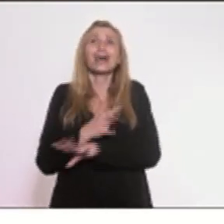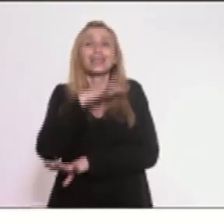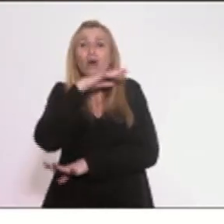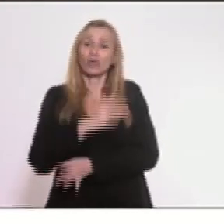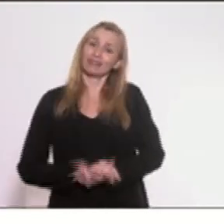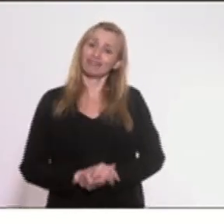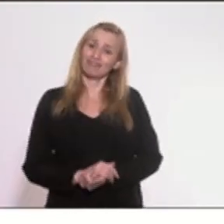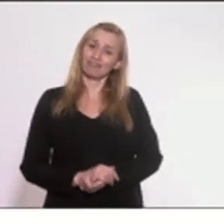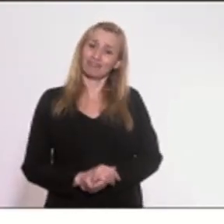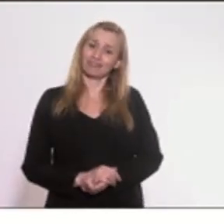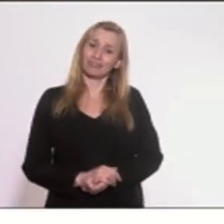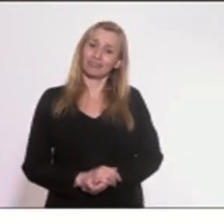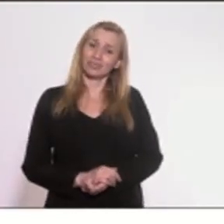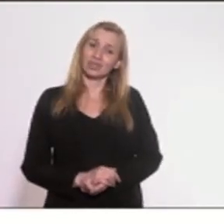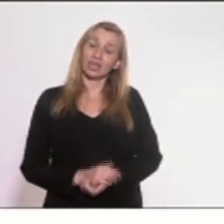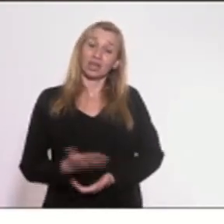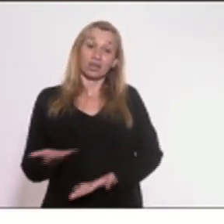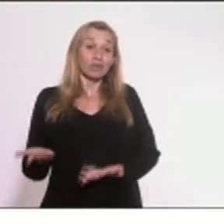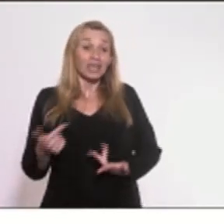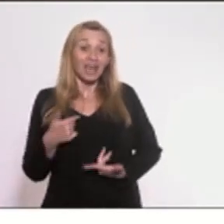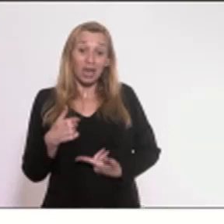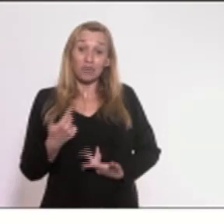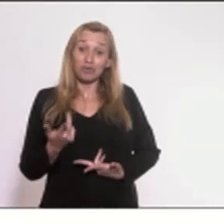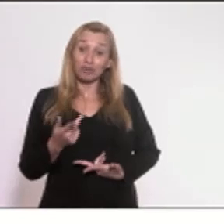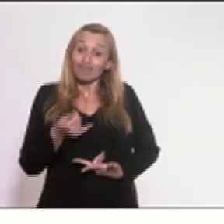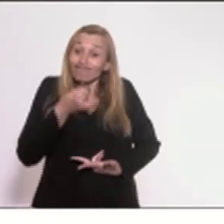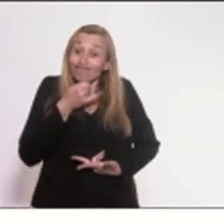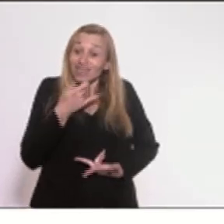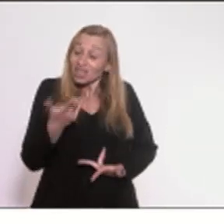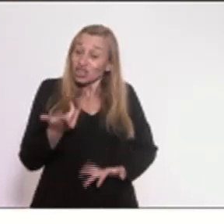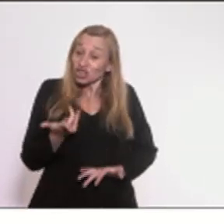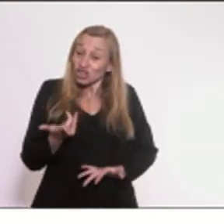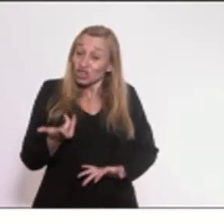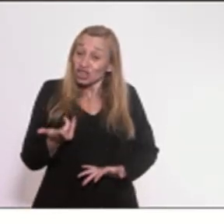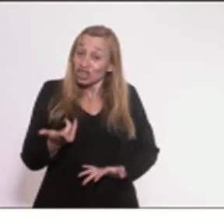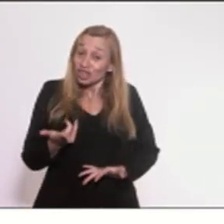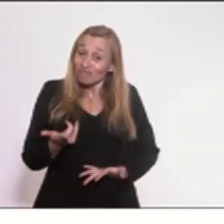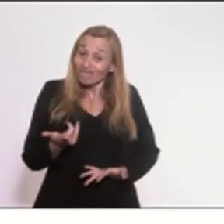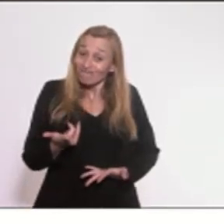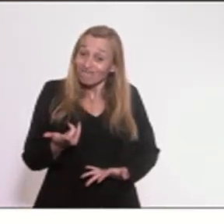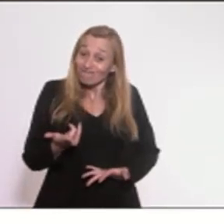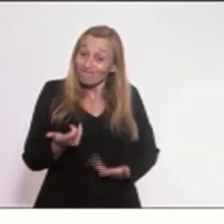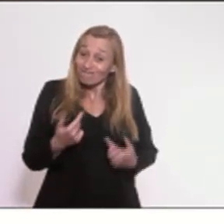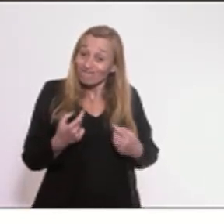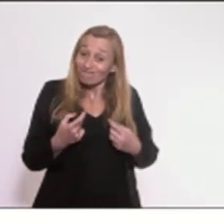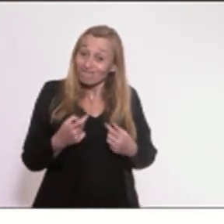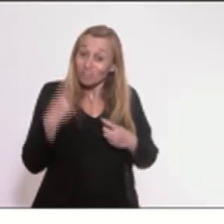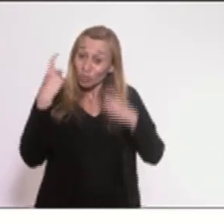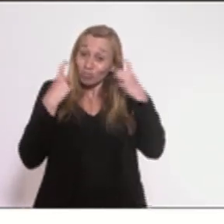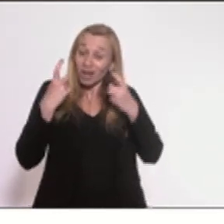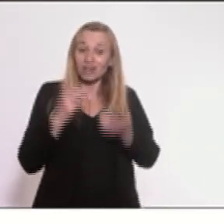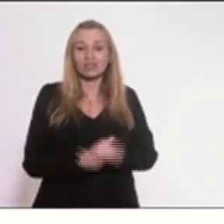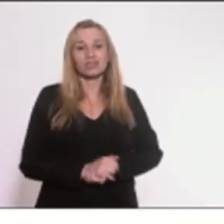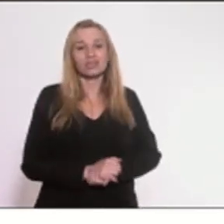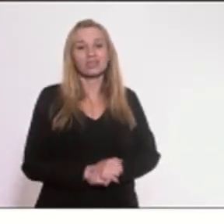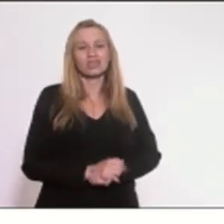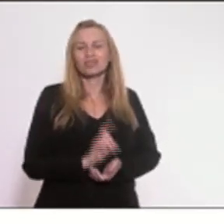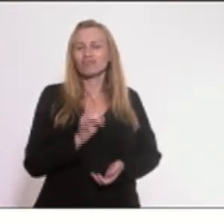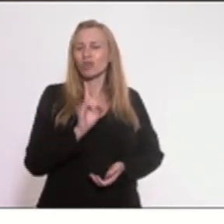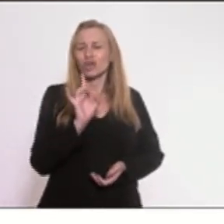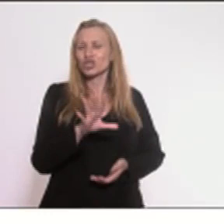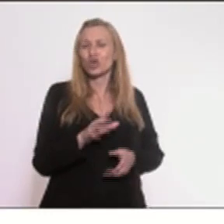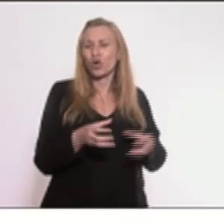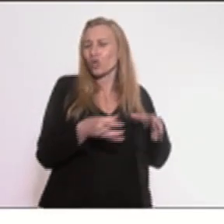está. E o que me abisma, o que me deixa realmente transtornado, é que não é só o